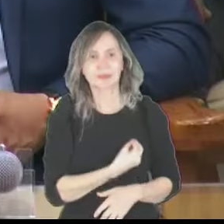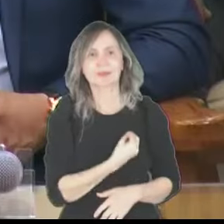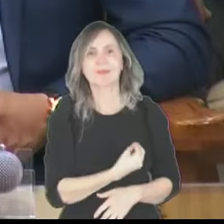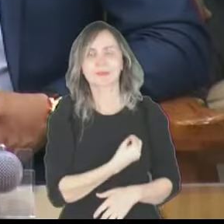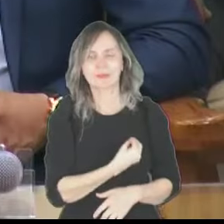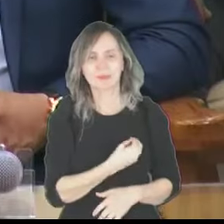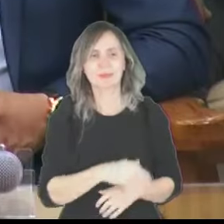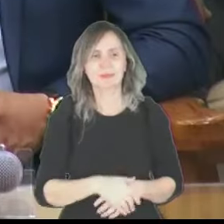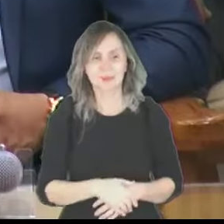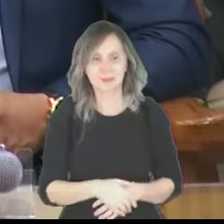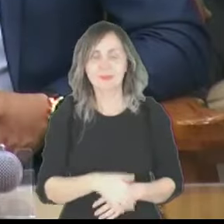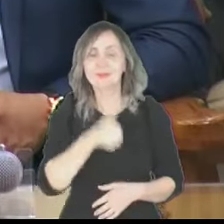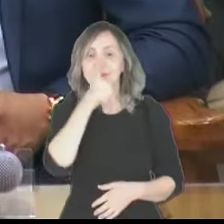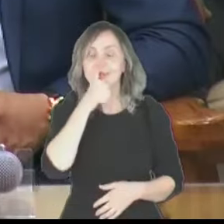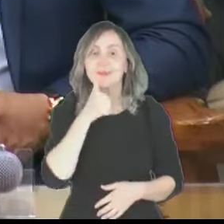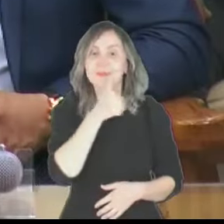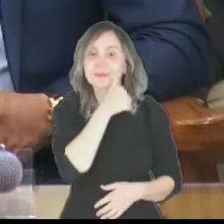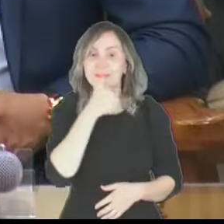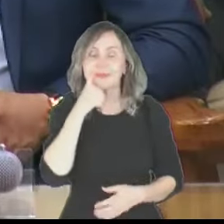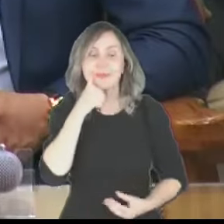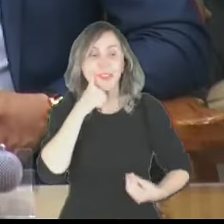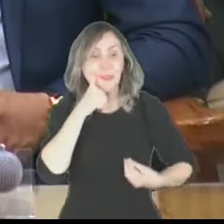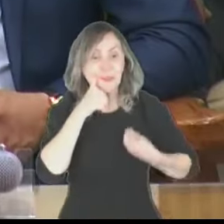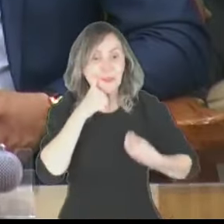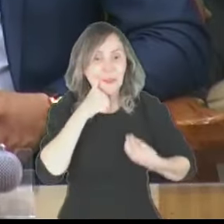É de um sacrifício santo.